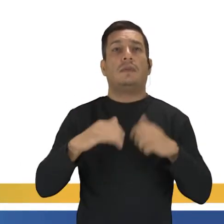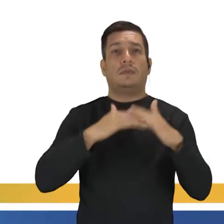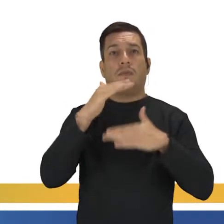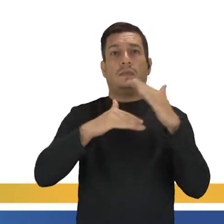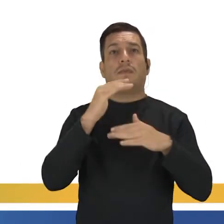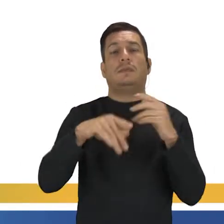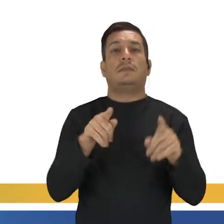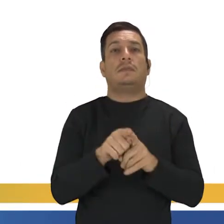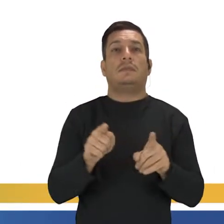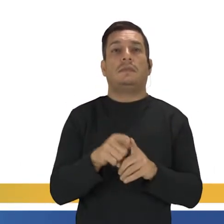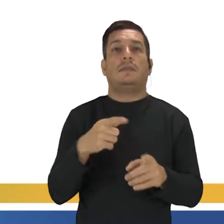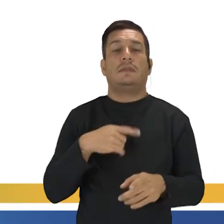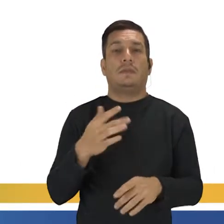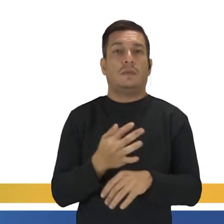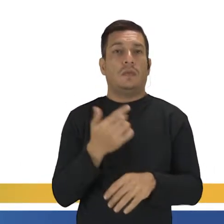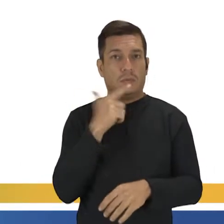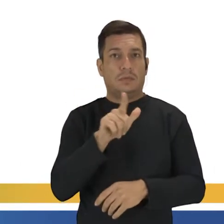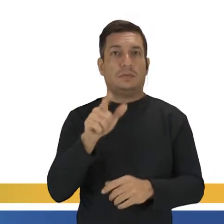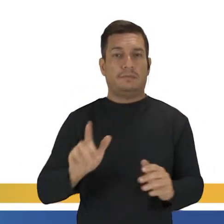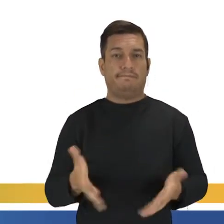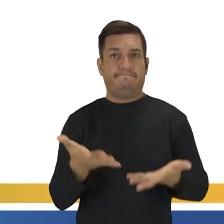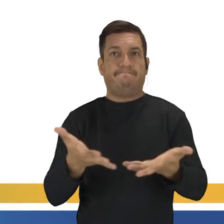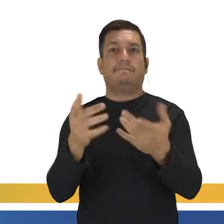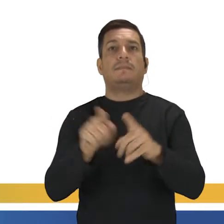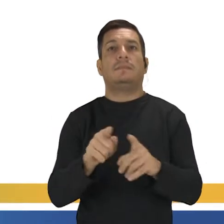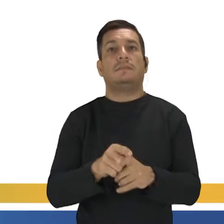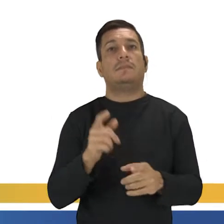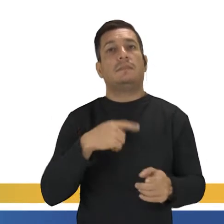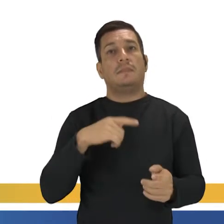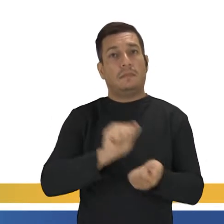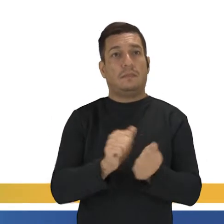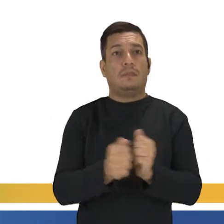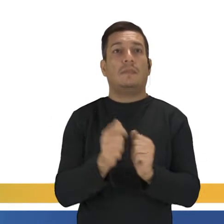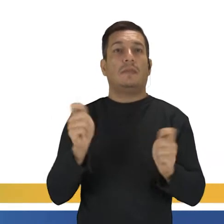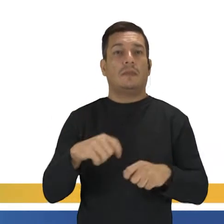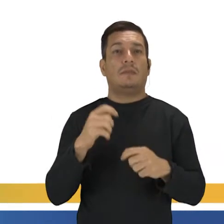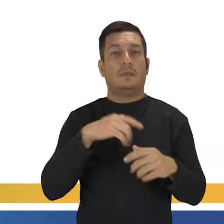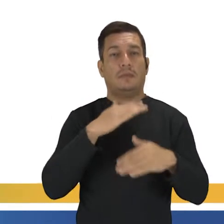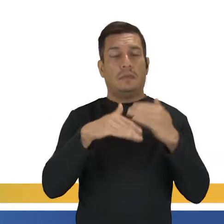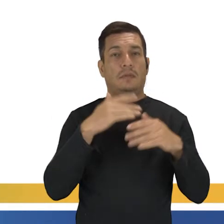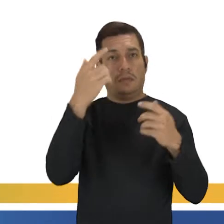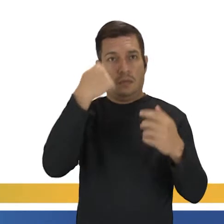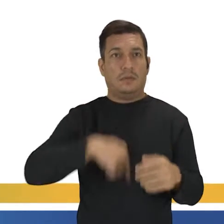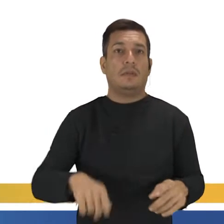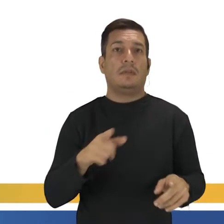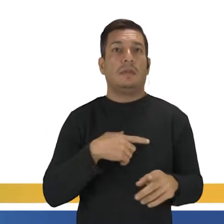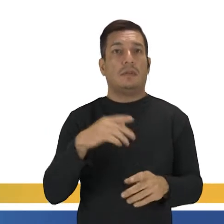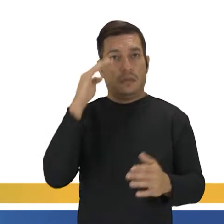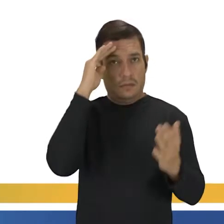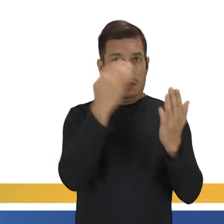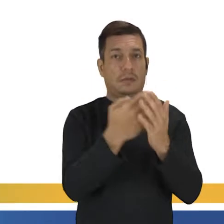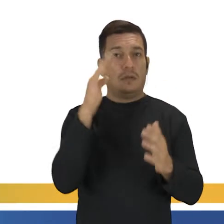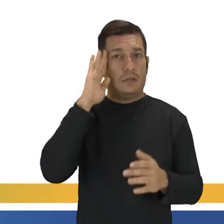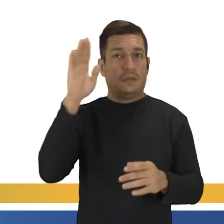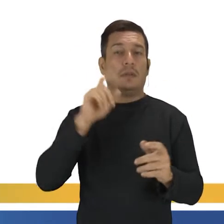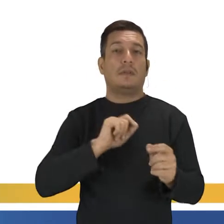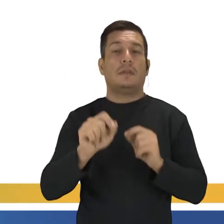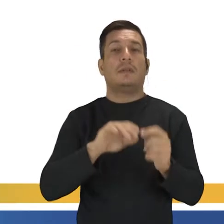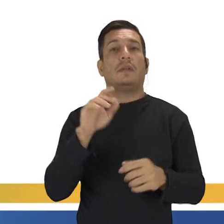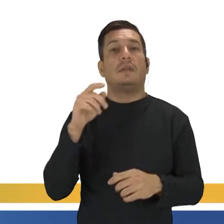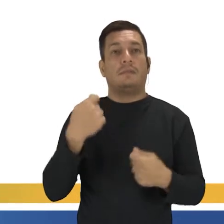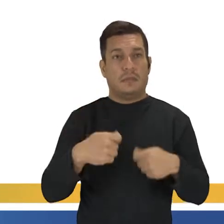né? Uma alteração da homeostasia no organismo. E devido a esse estresse, o organismo se adapta. Pois o nosso